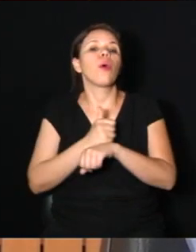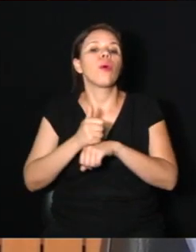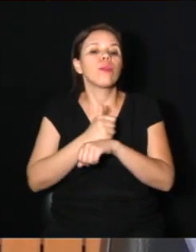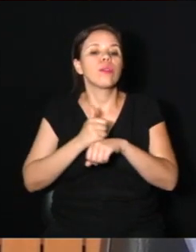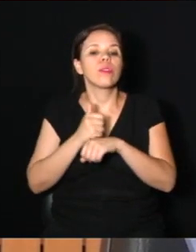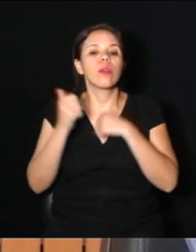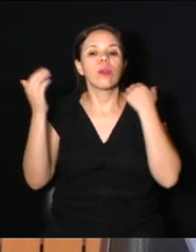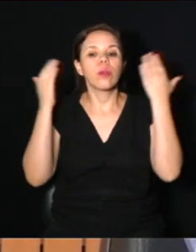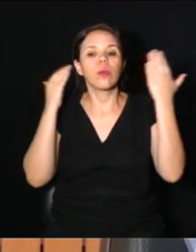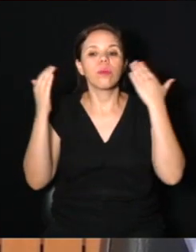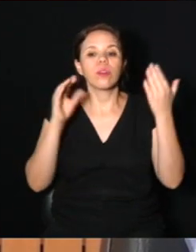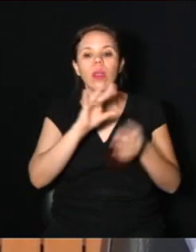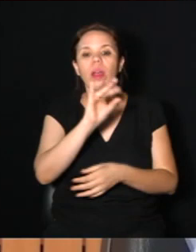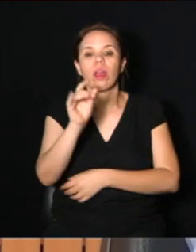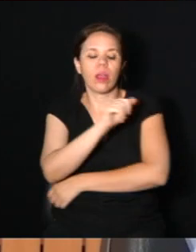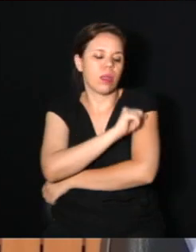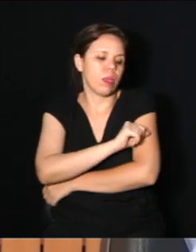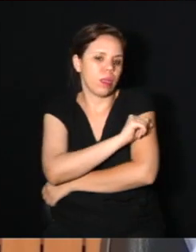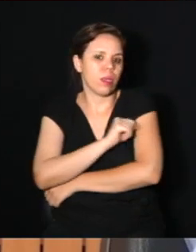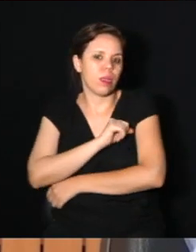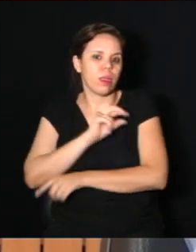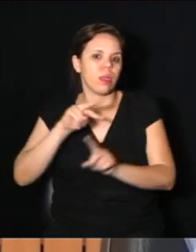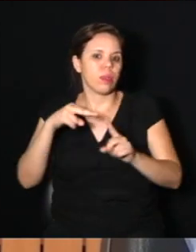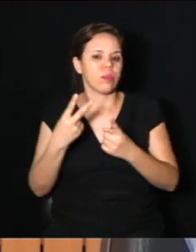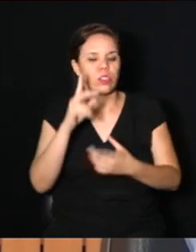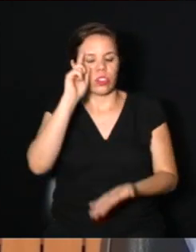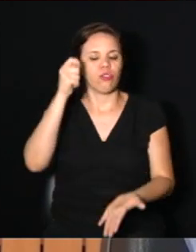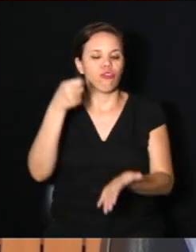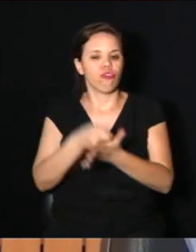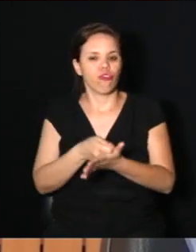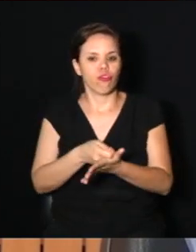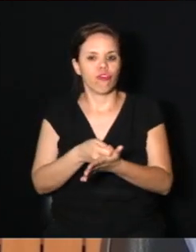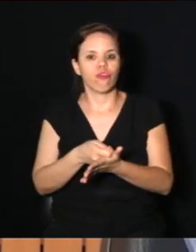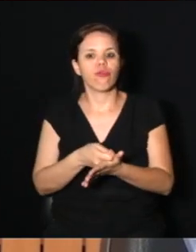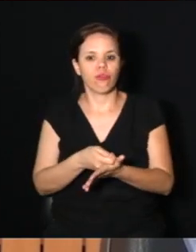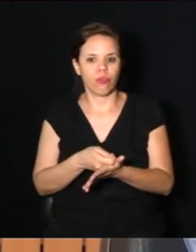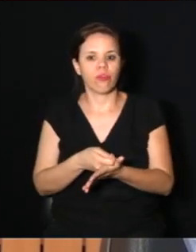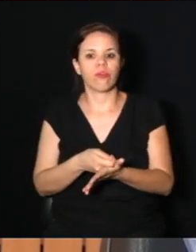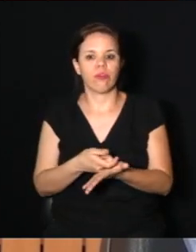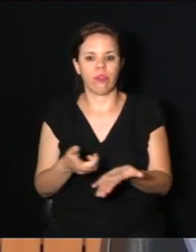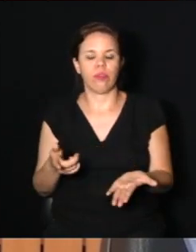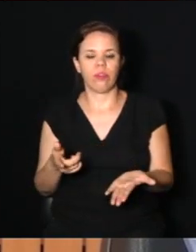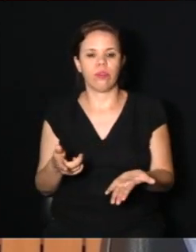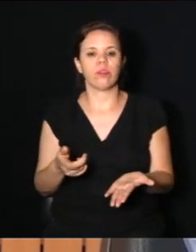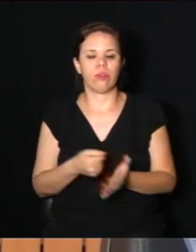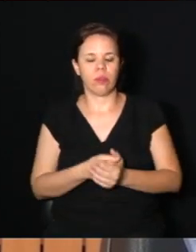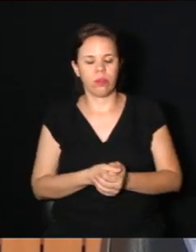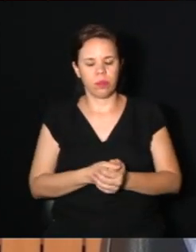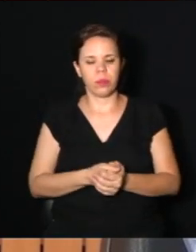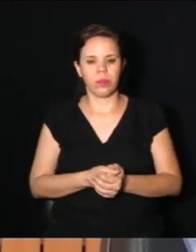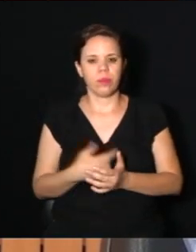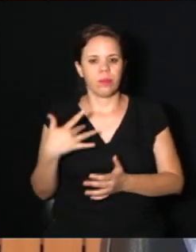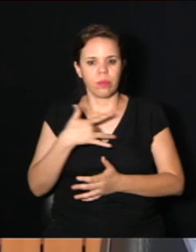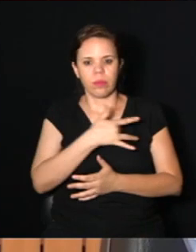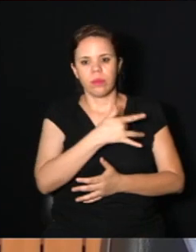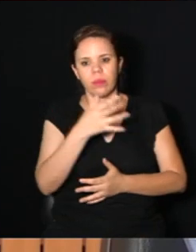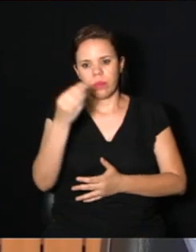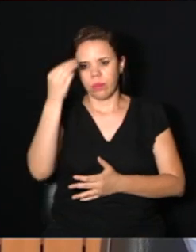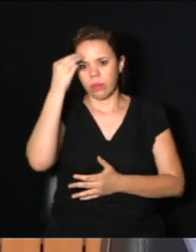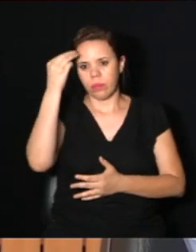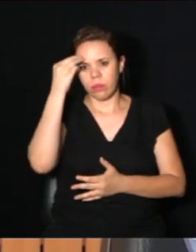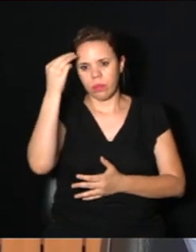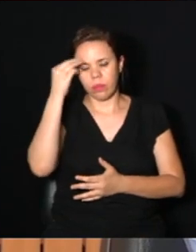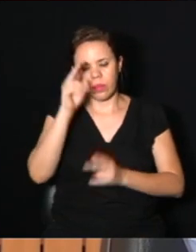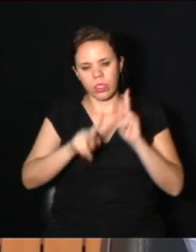por enfermaria, numa perspectiva de garantir uma assistência razoável, adequada à saúde mental